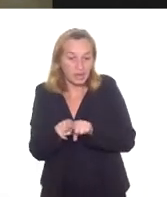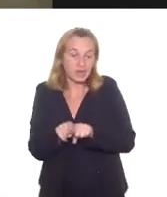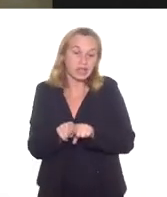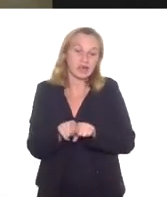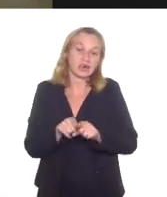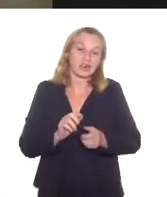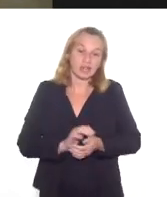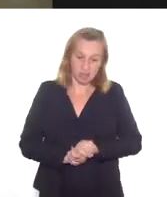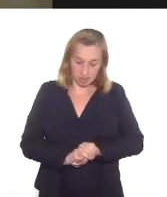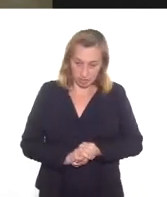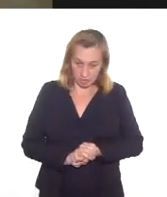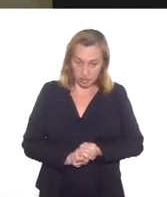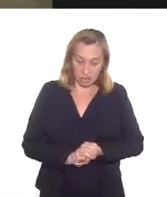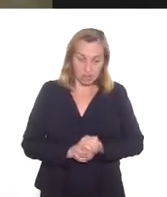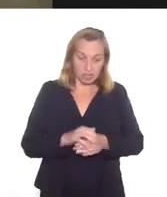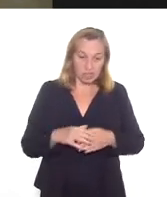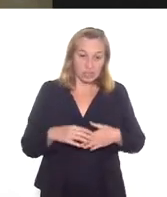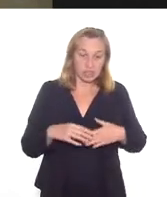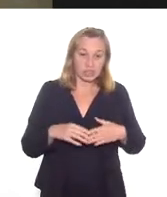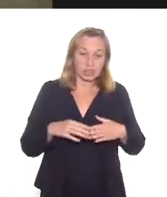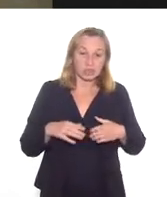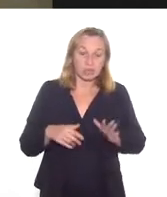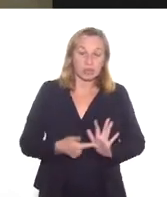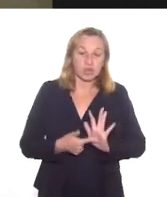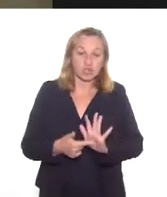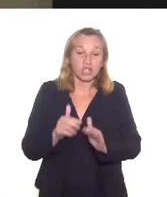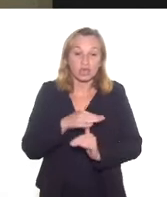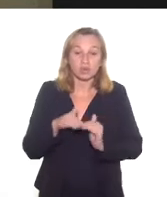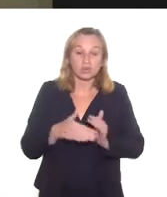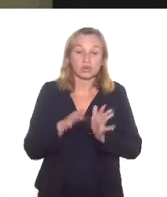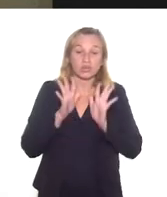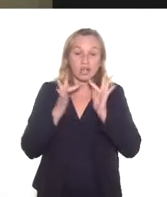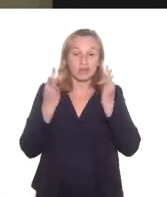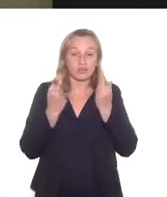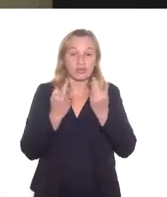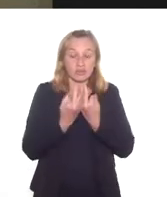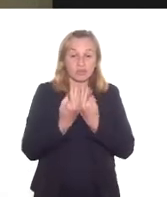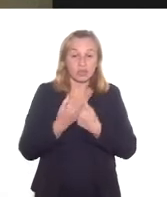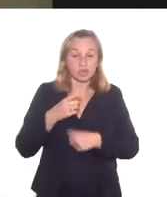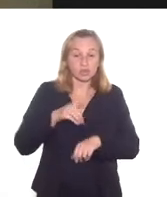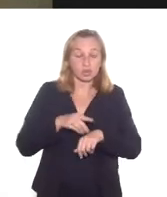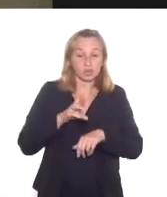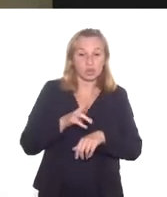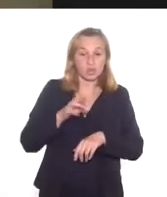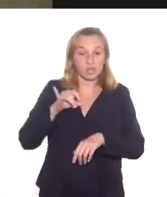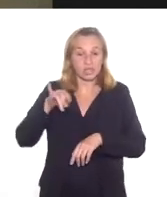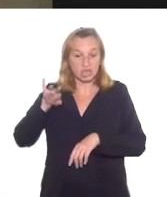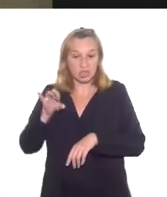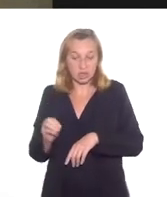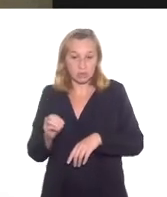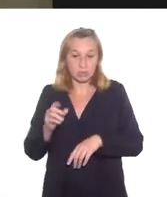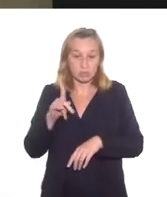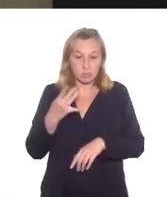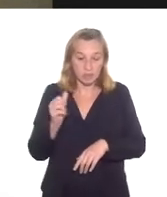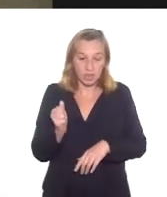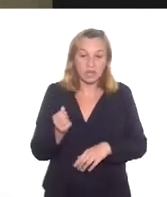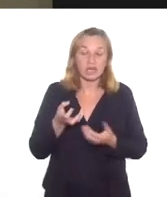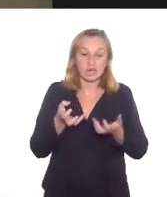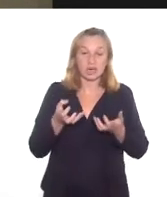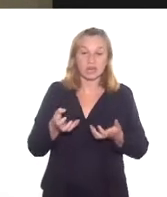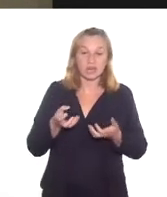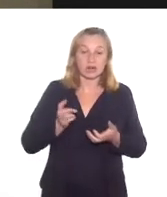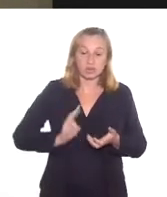vai em direção àquilo que a família do doutor Cícero Pena gostaria de manter no espaço,